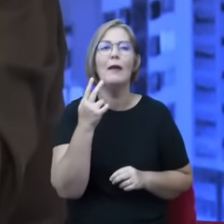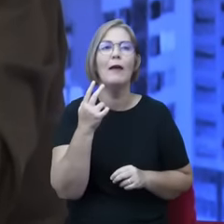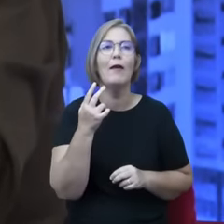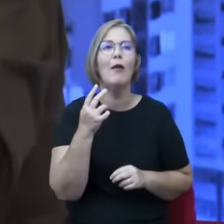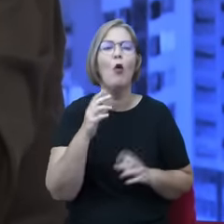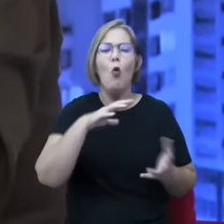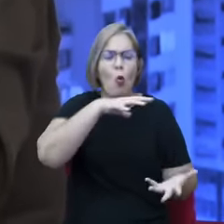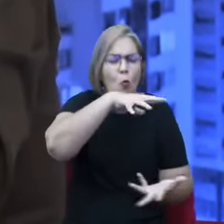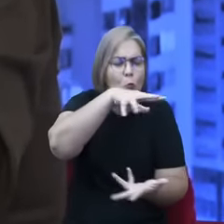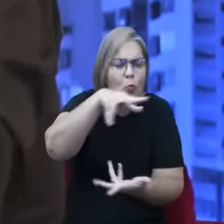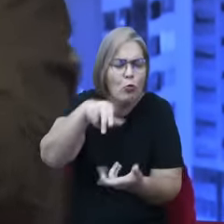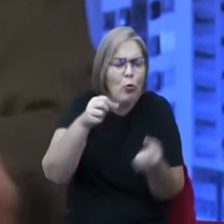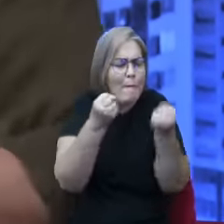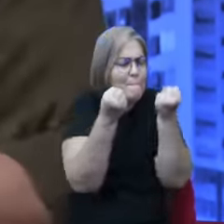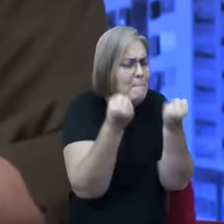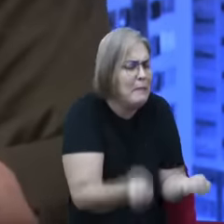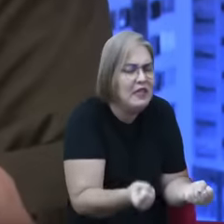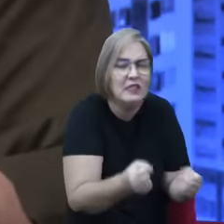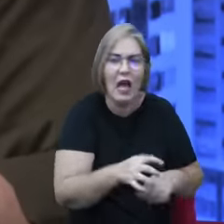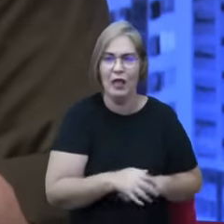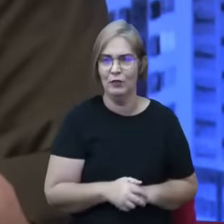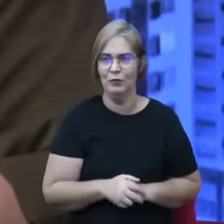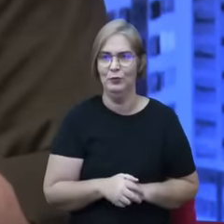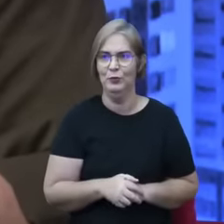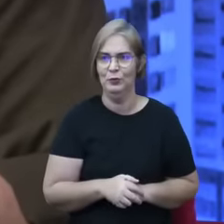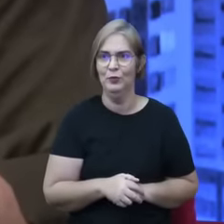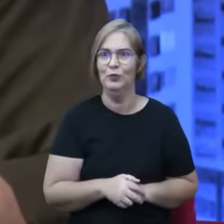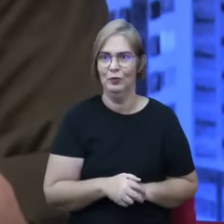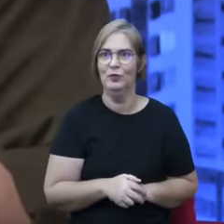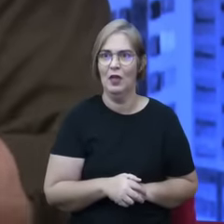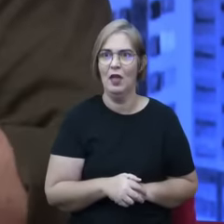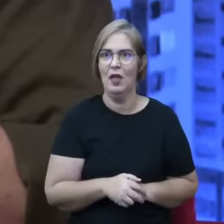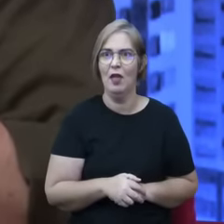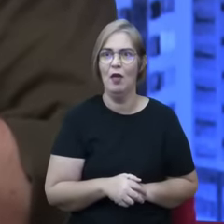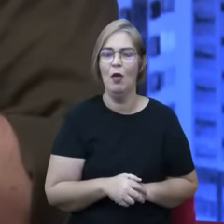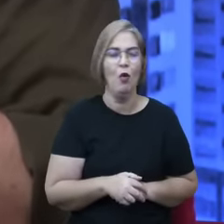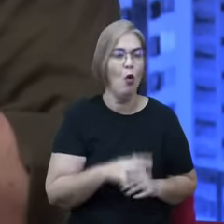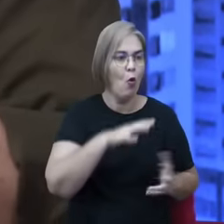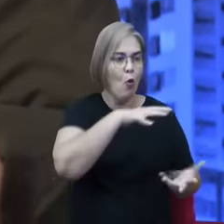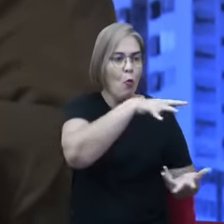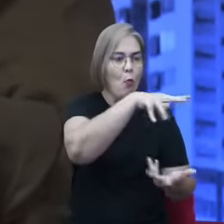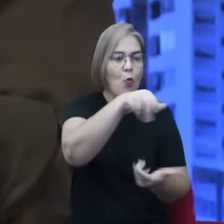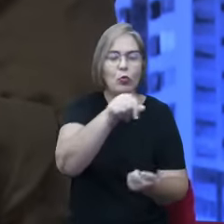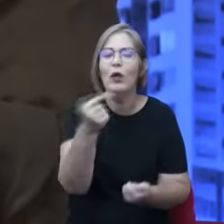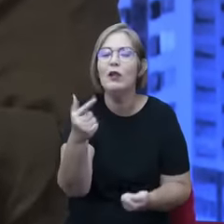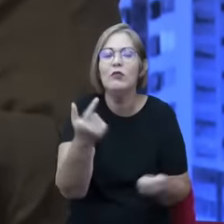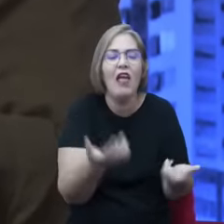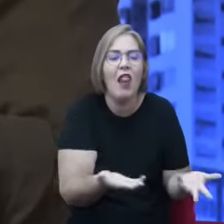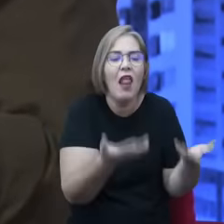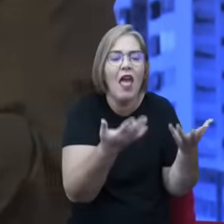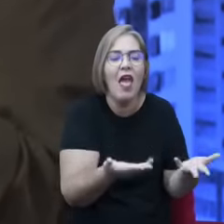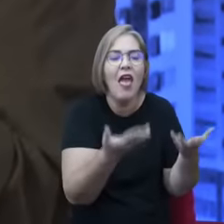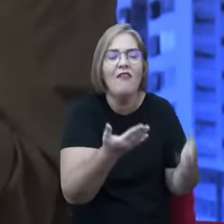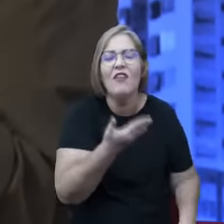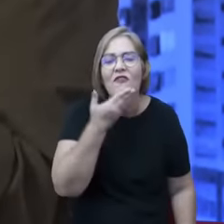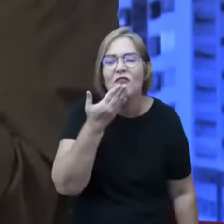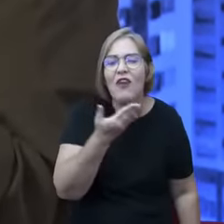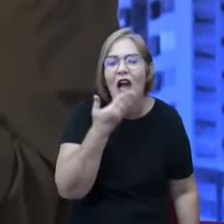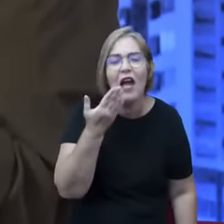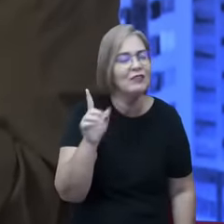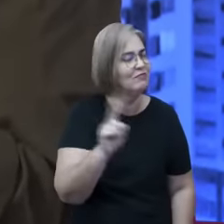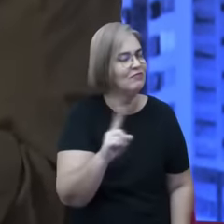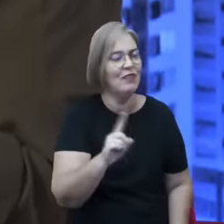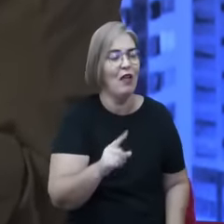é denso. O mundo é justamente essa densidade do mundo que se mostra diante de nós, ou seja, a sua complexidade, a sua